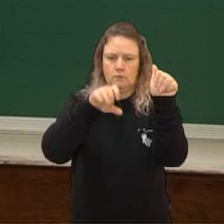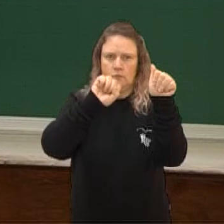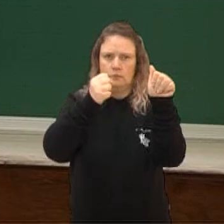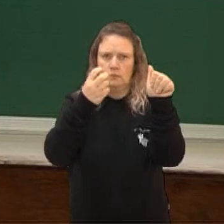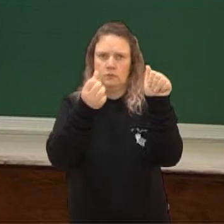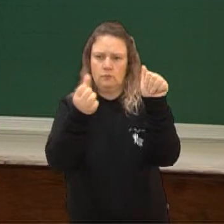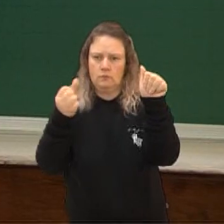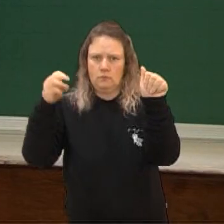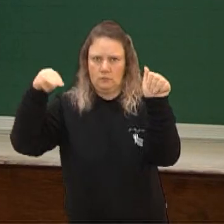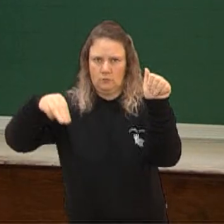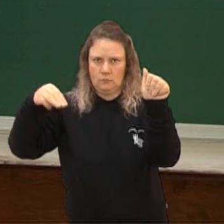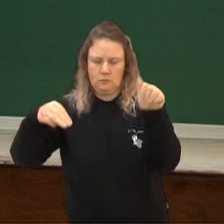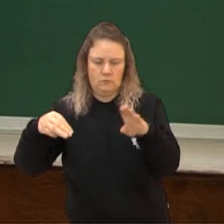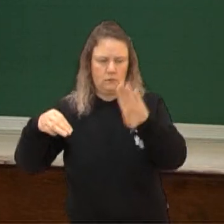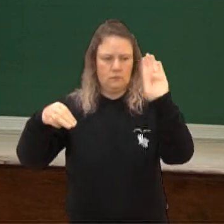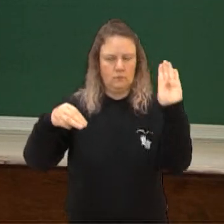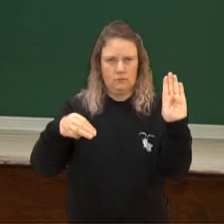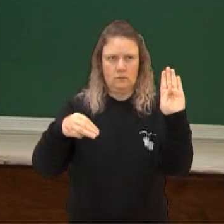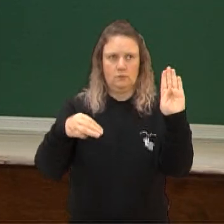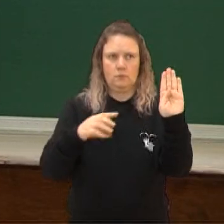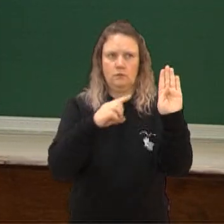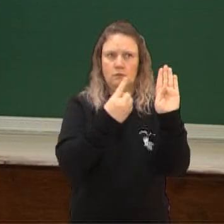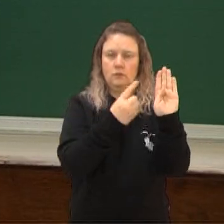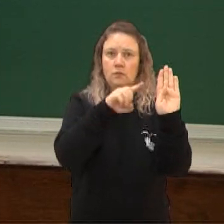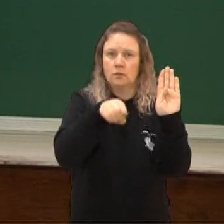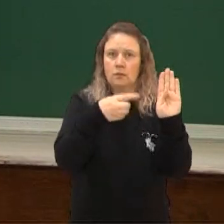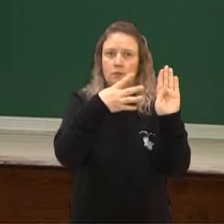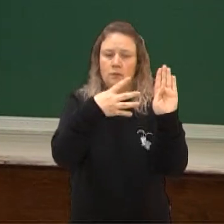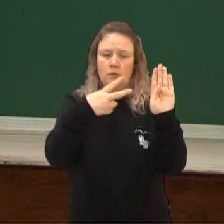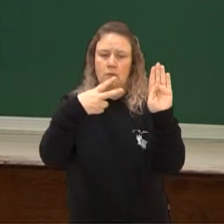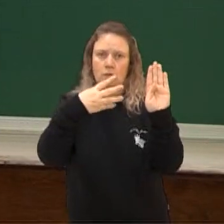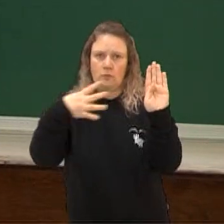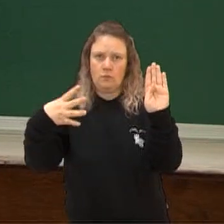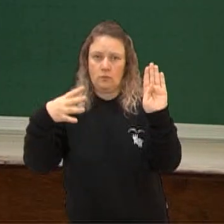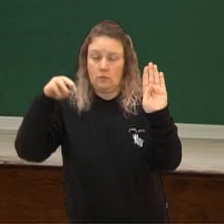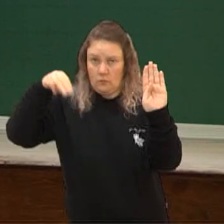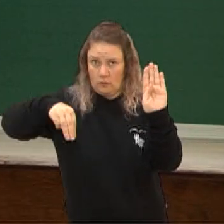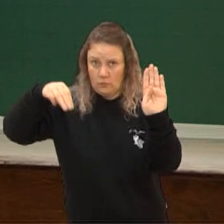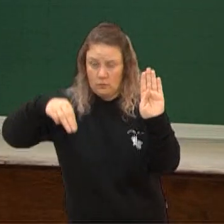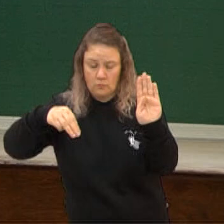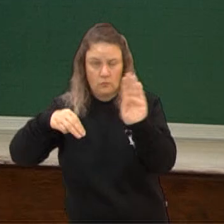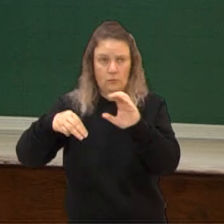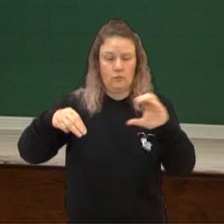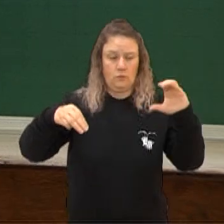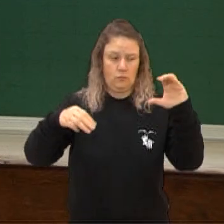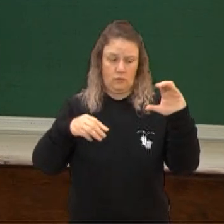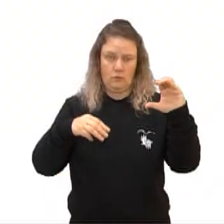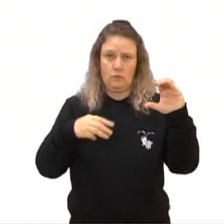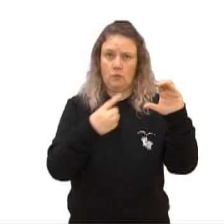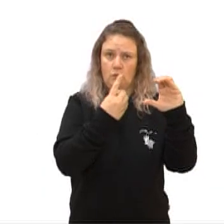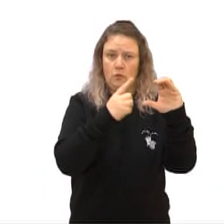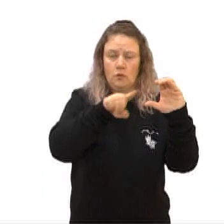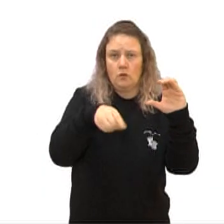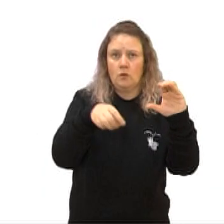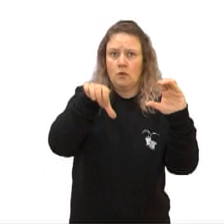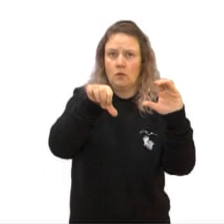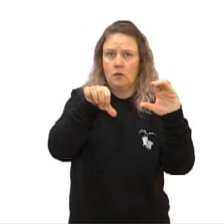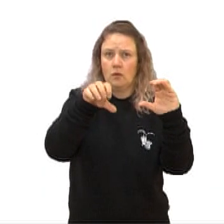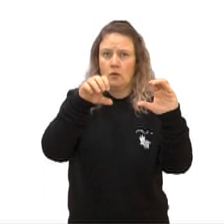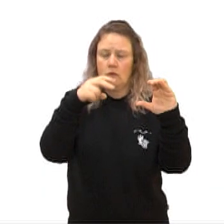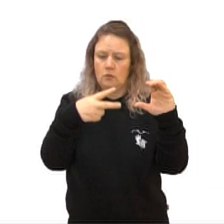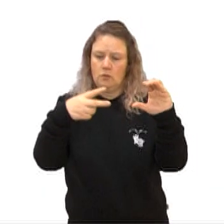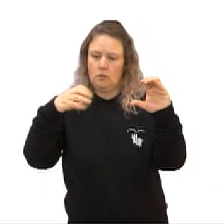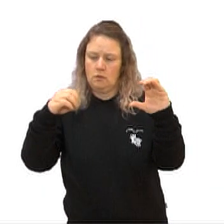0,866 metros. Alternativa B, 1,424 metros. Alternativa C,